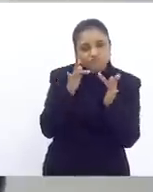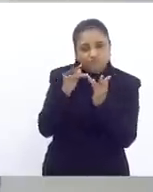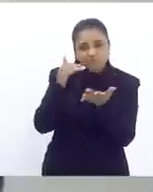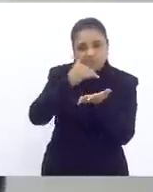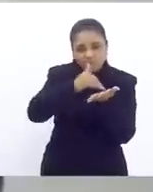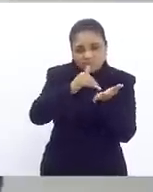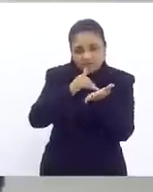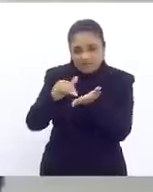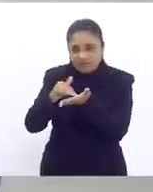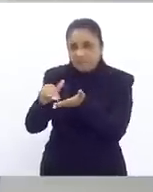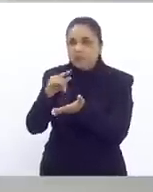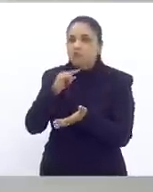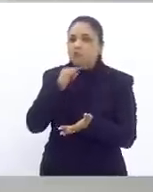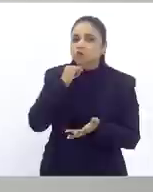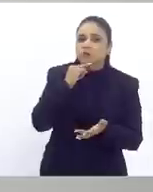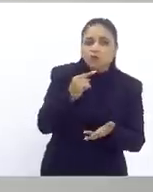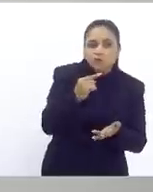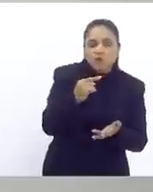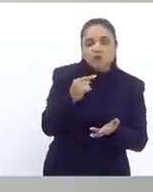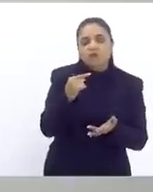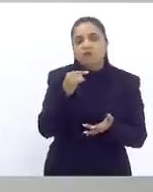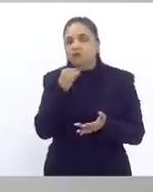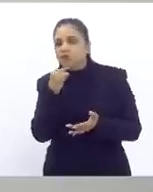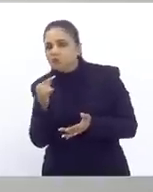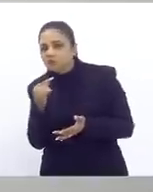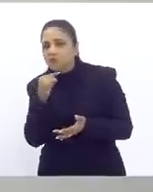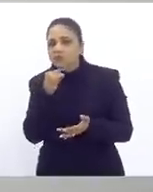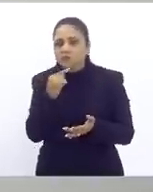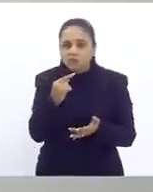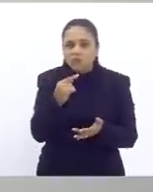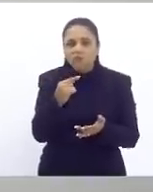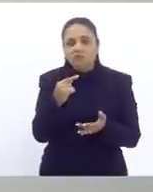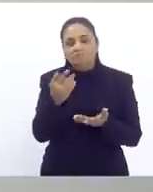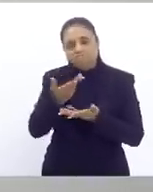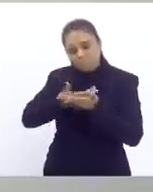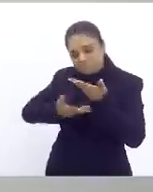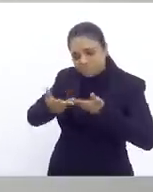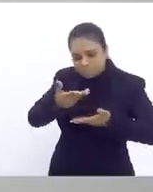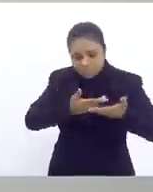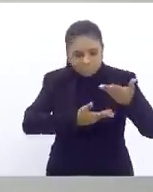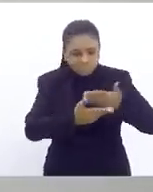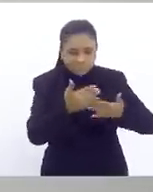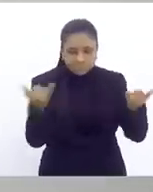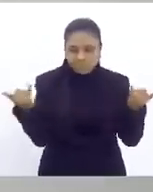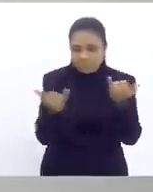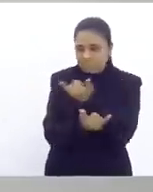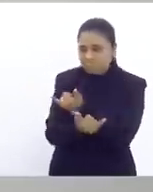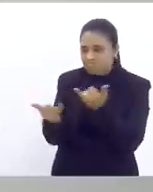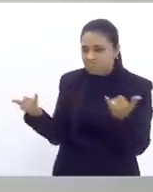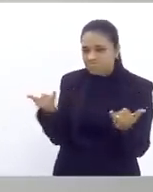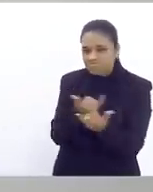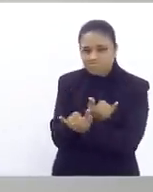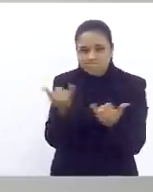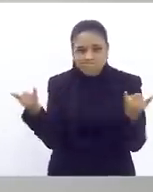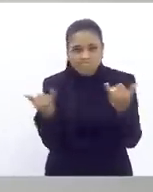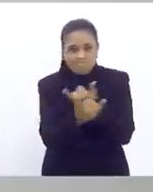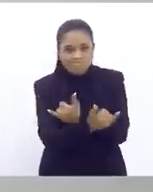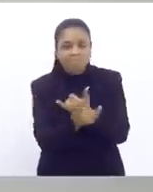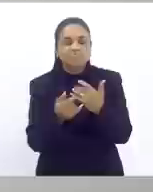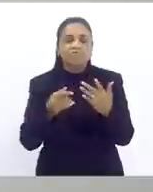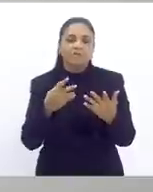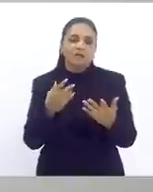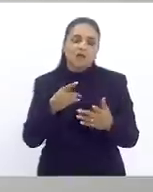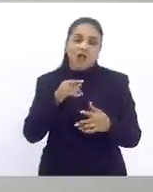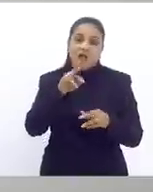nas dúvidas a gente já faz um movimento com certeza iria melhorar a informação e com certeza essas